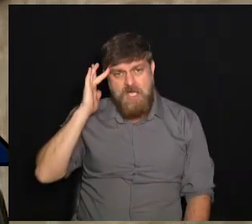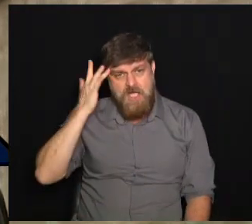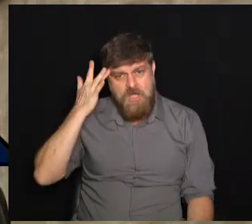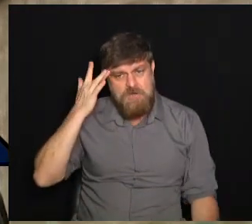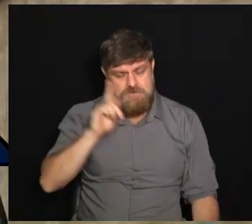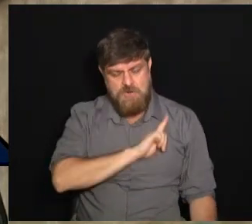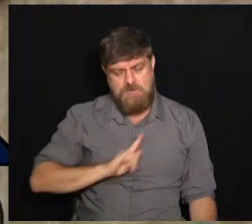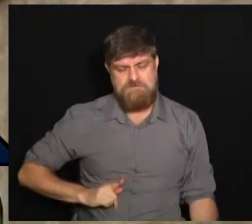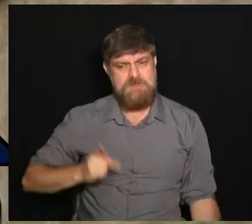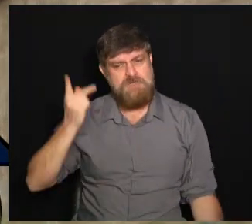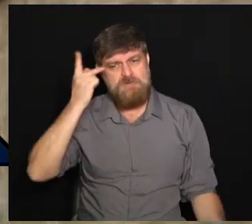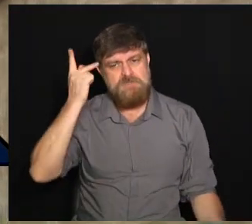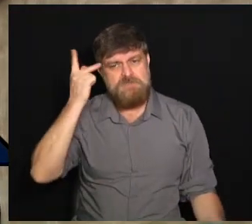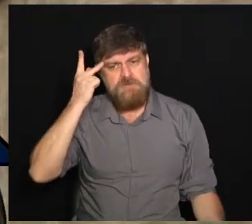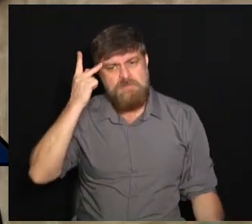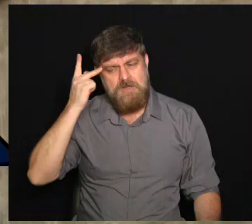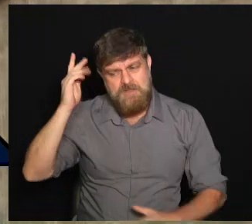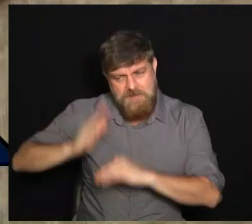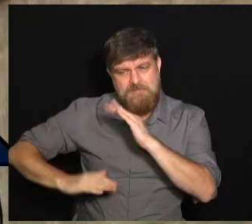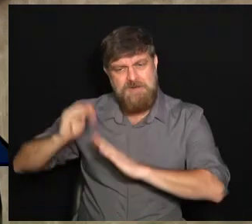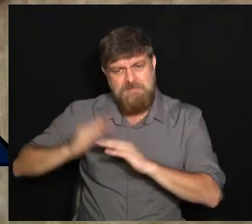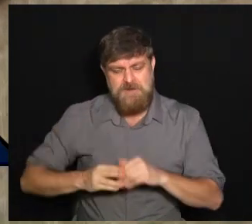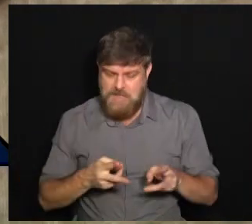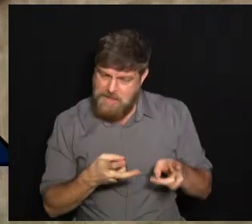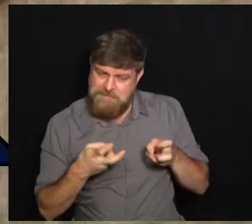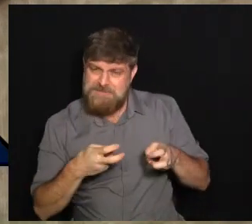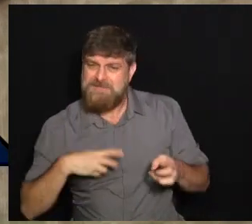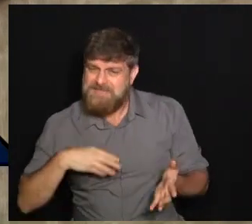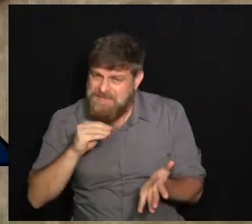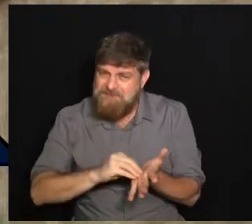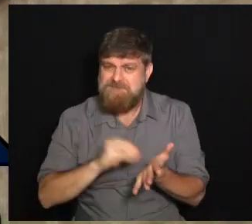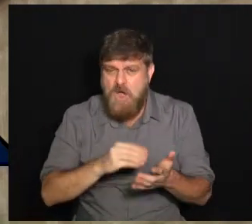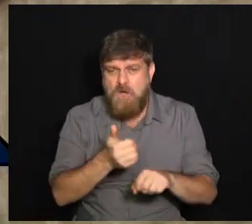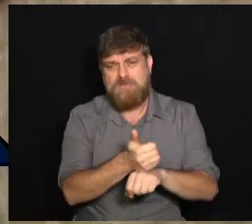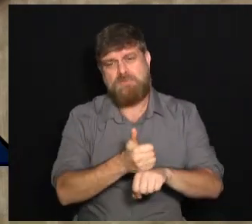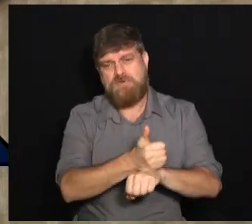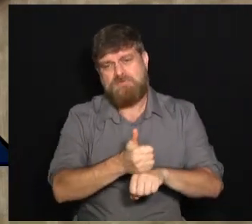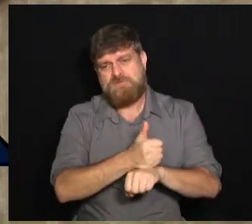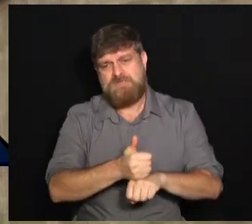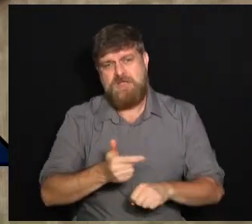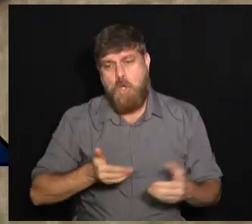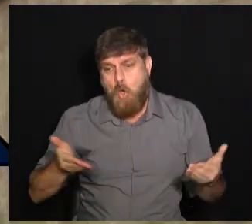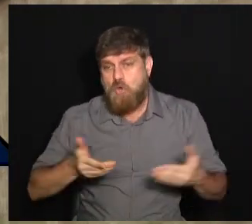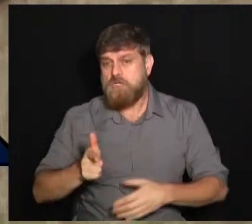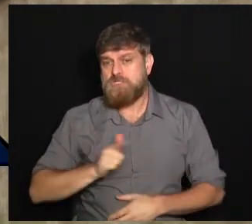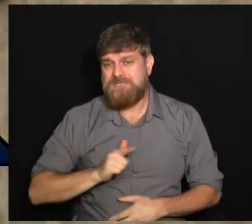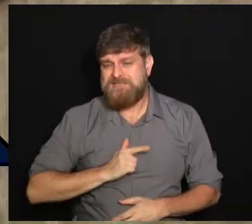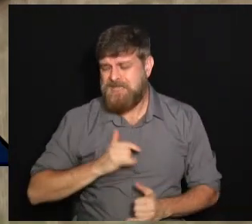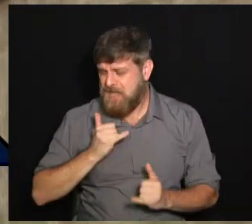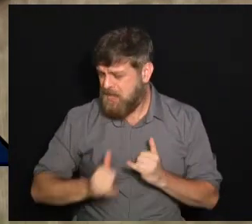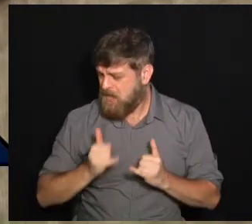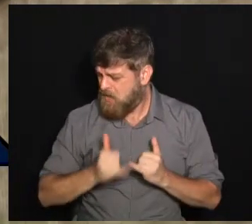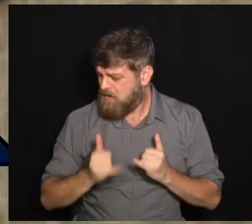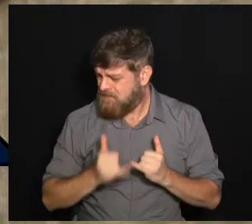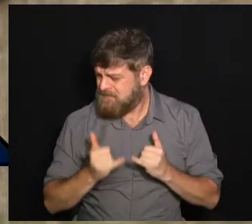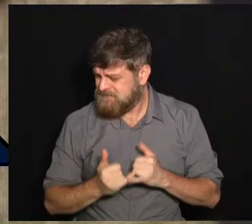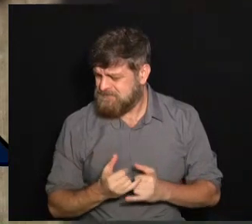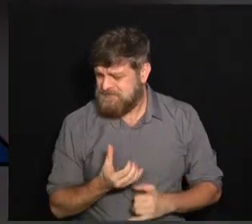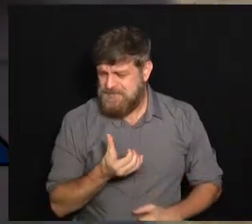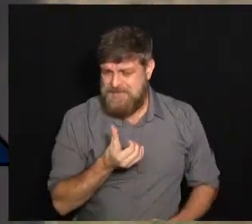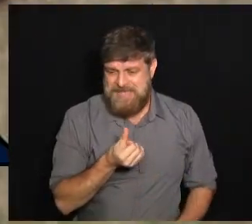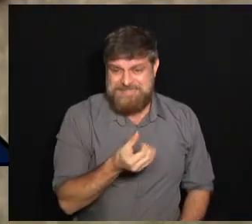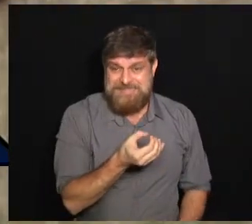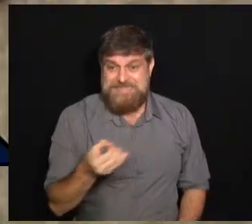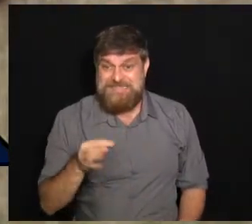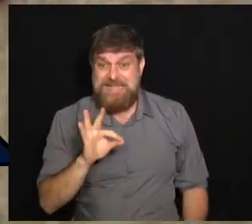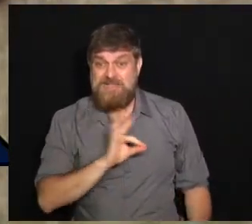o governador tem que fazer é ver esse grande déficit hoje na nossa cidade. Hoje nós temos um déficit hoje de perto aí de 600